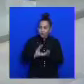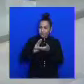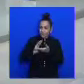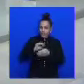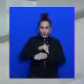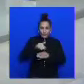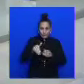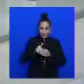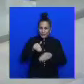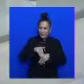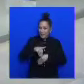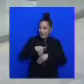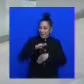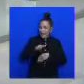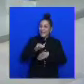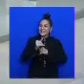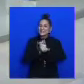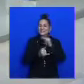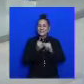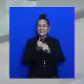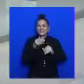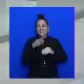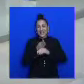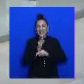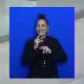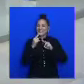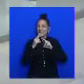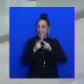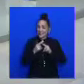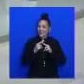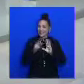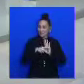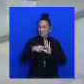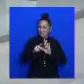ainda se o prêmio está acumulado. Tudo isso através do site oficial da Caixa.